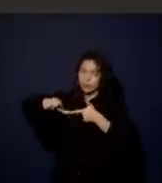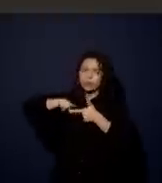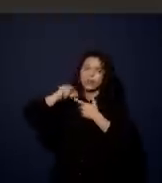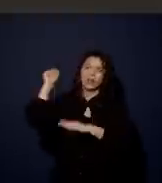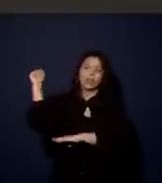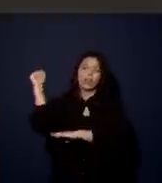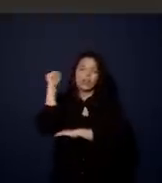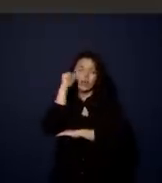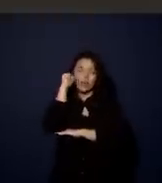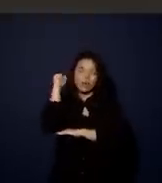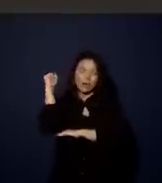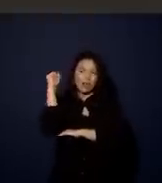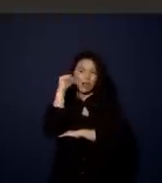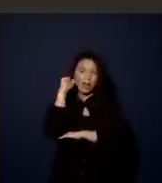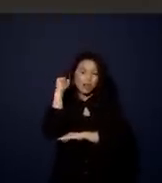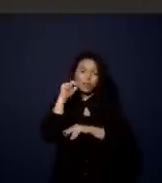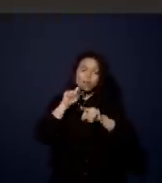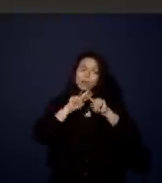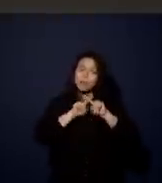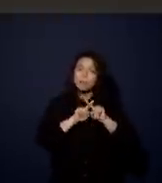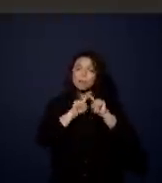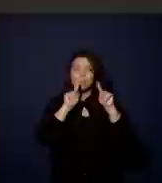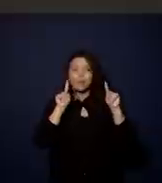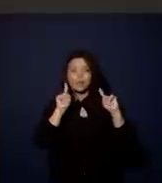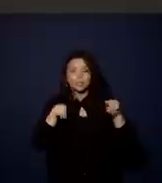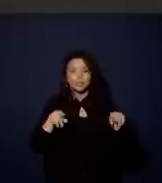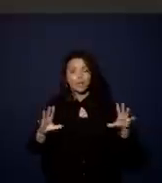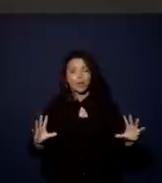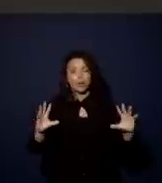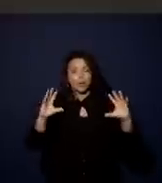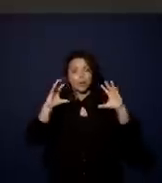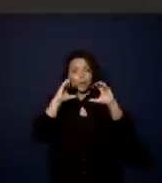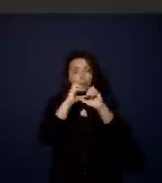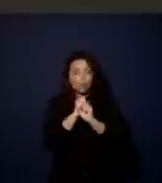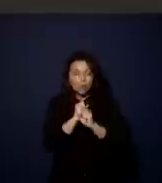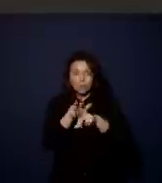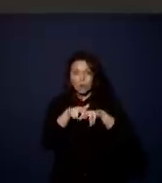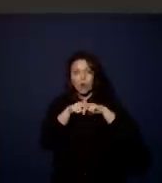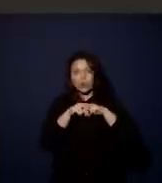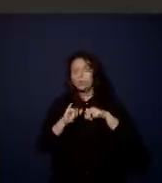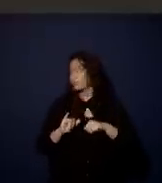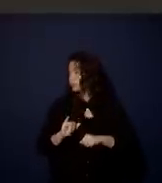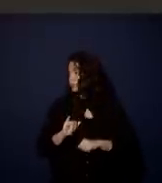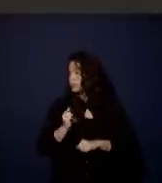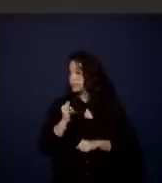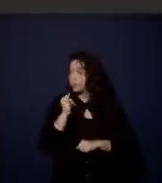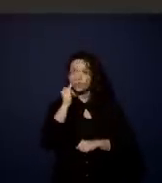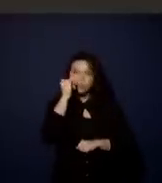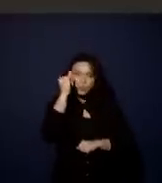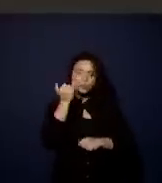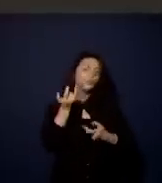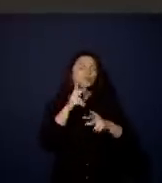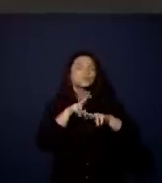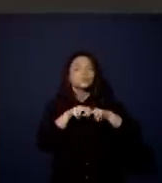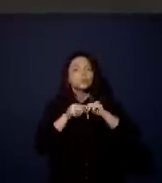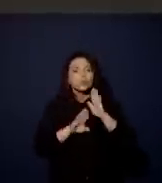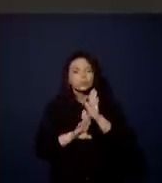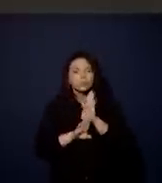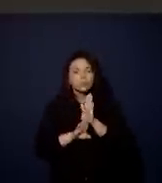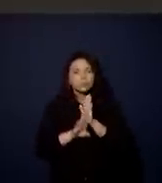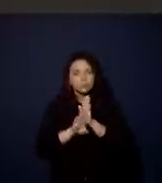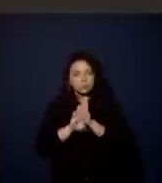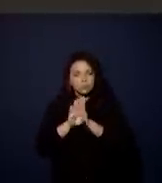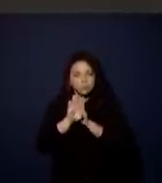potencial e que se soma a esse né a gente tá falando aí de prédios de crédito então